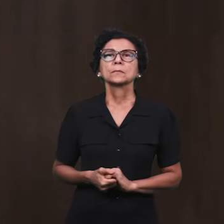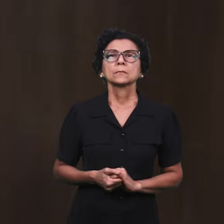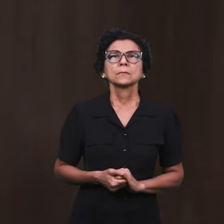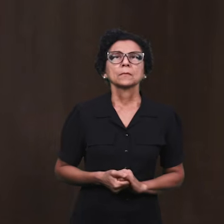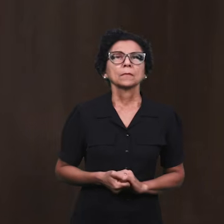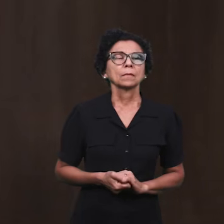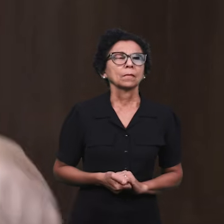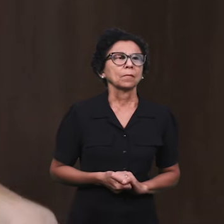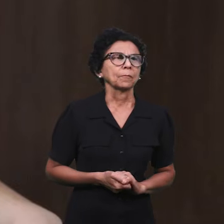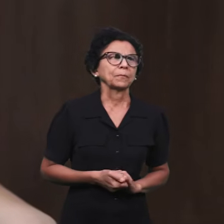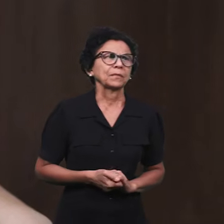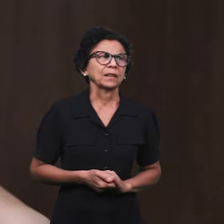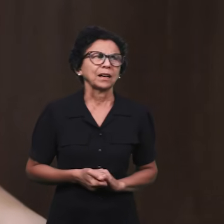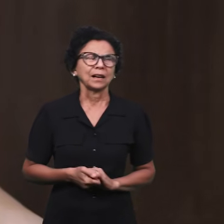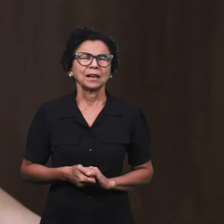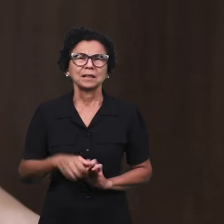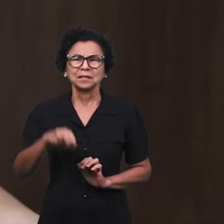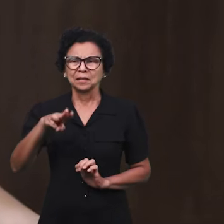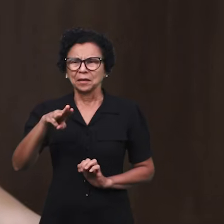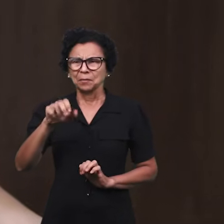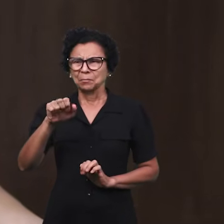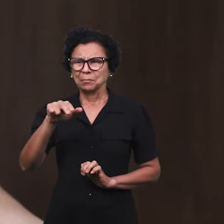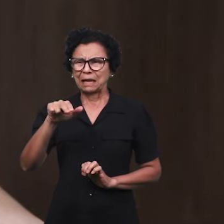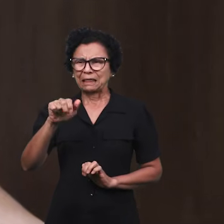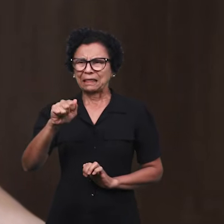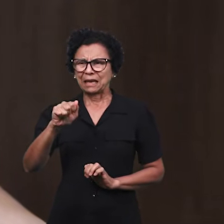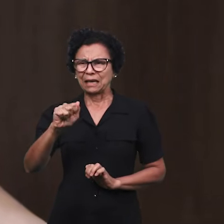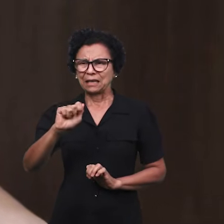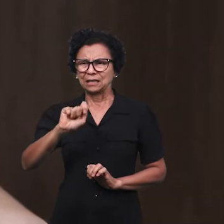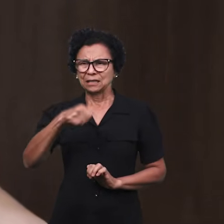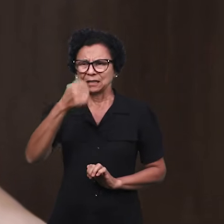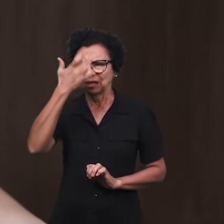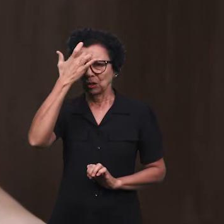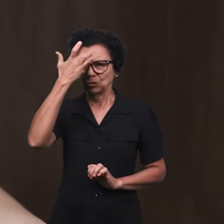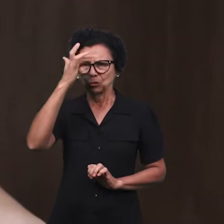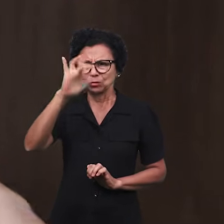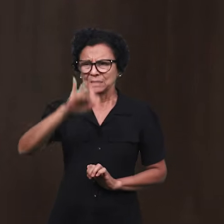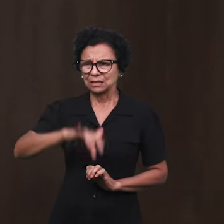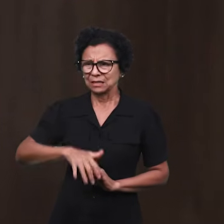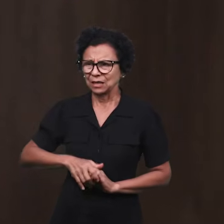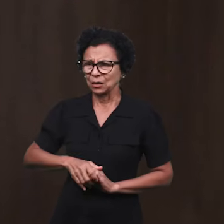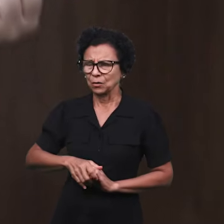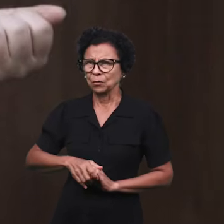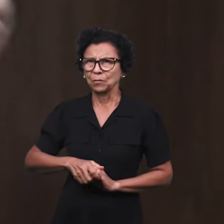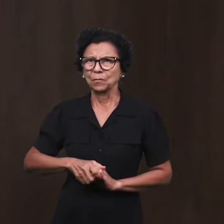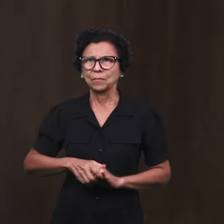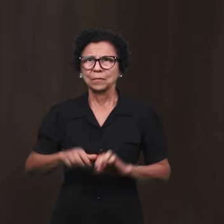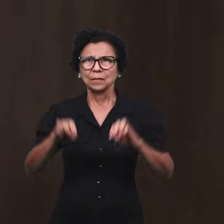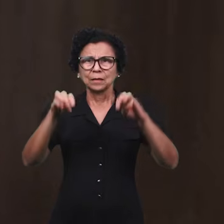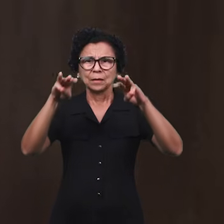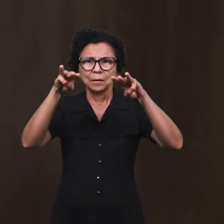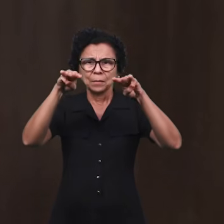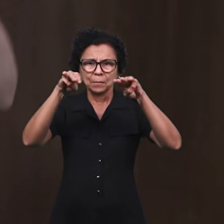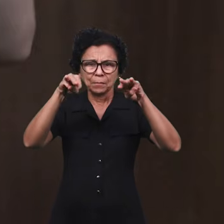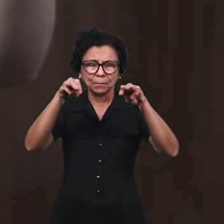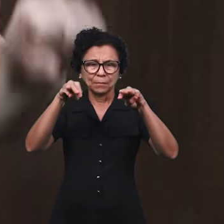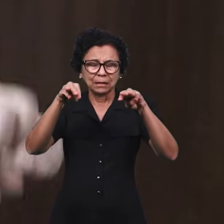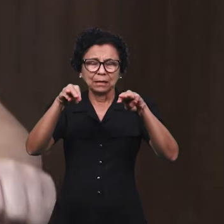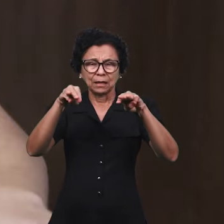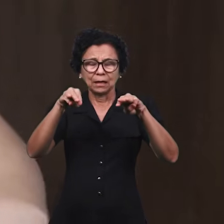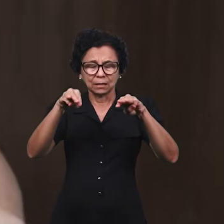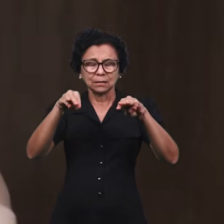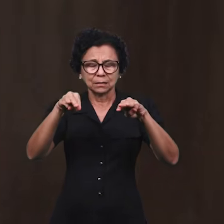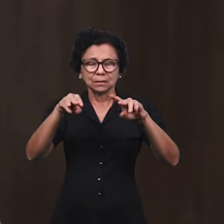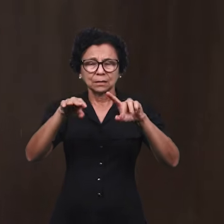Precisa não ser o sinal de maná. Caiu maná do céu. Mas você sabe que é maná? Sei o que é. Pão caiu do céu. Então você faz pão. O pão caiu lá do céu, foi